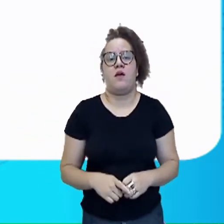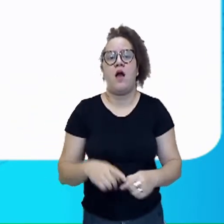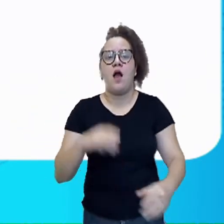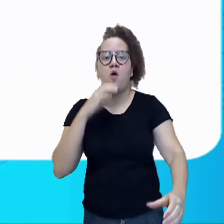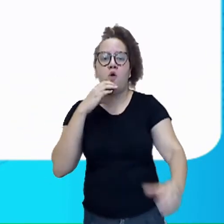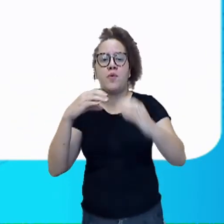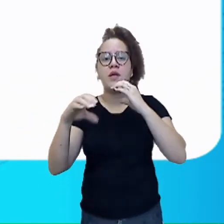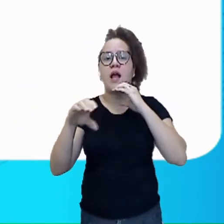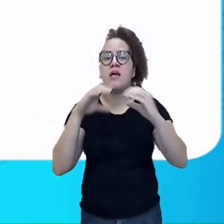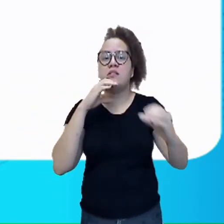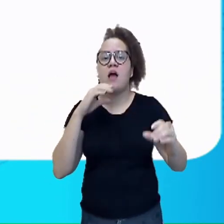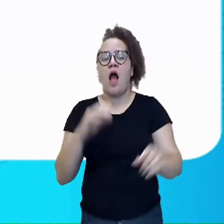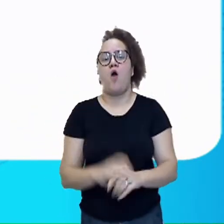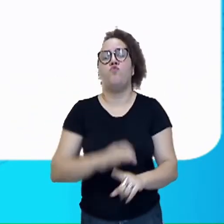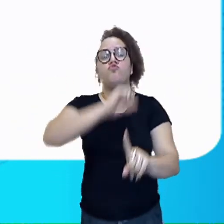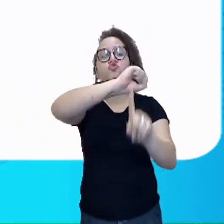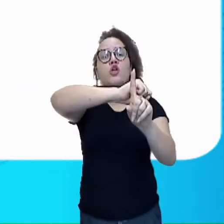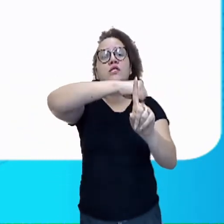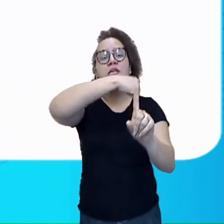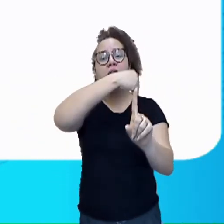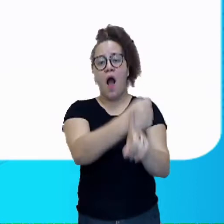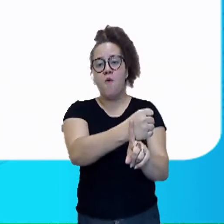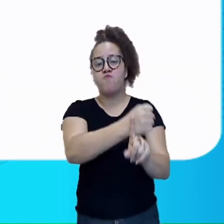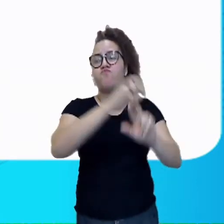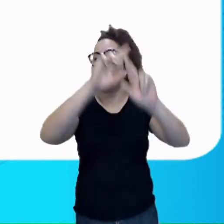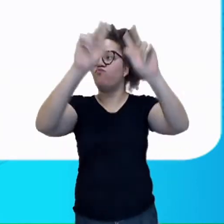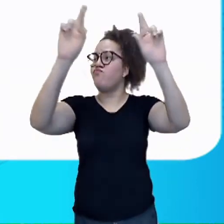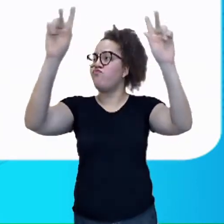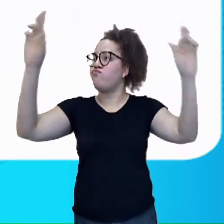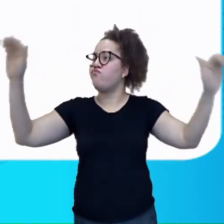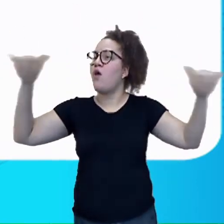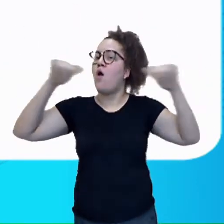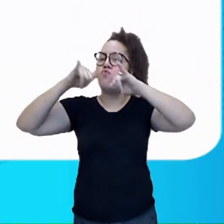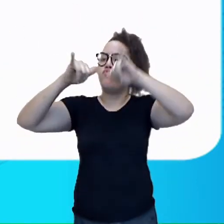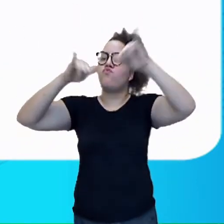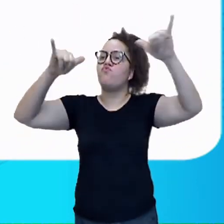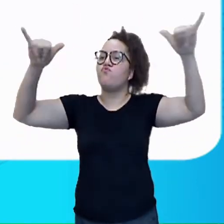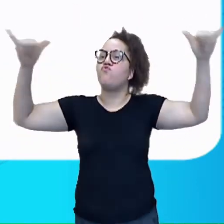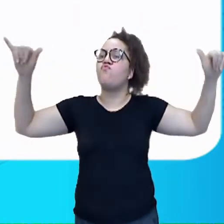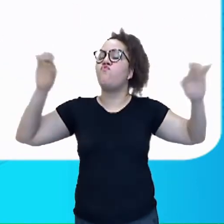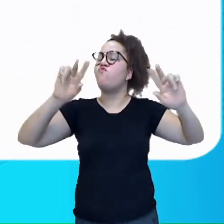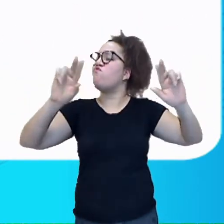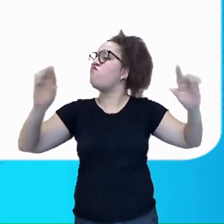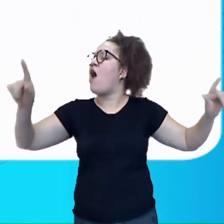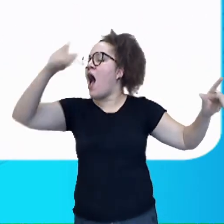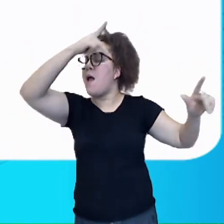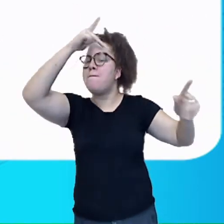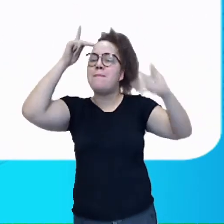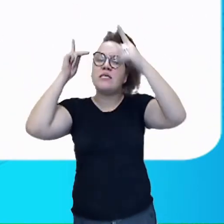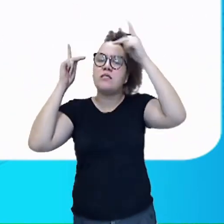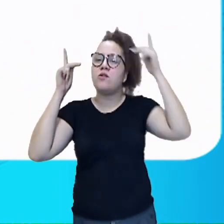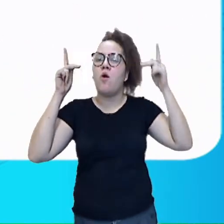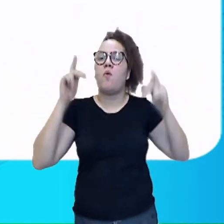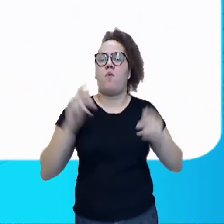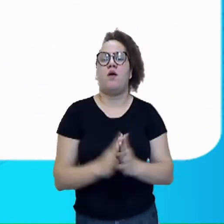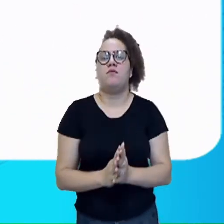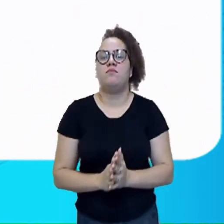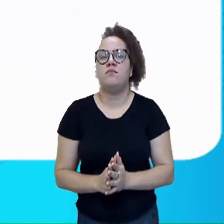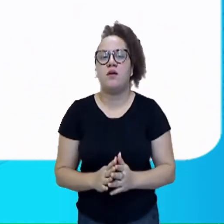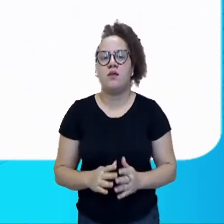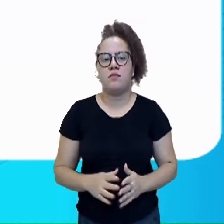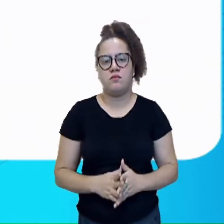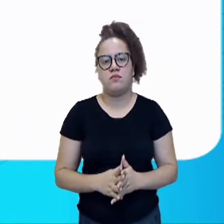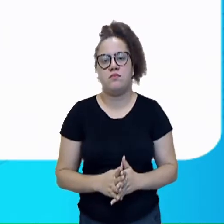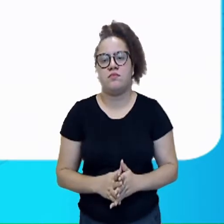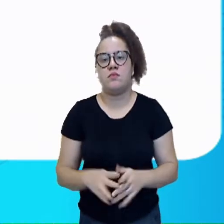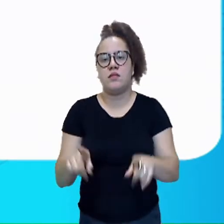de comunicação em massa, social. A mesma informação está chegando para várias pessoas em um único momento.